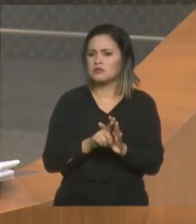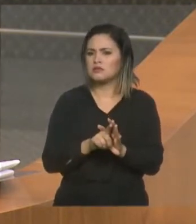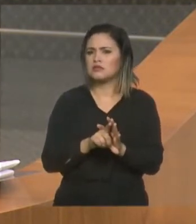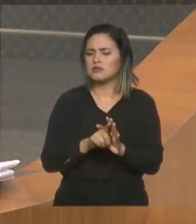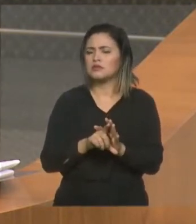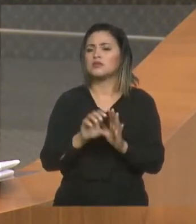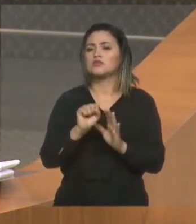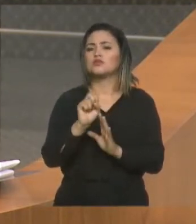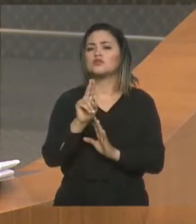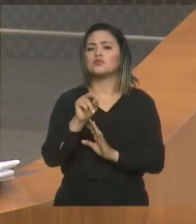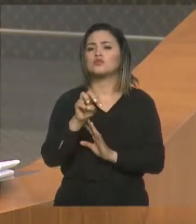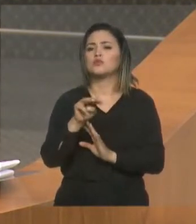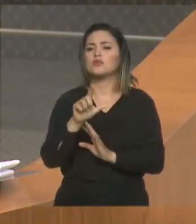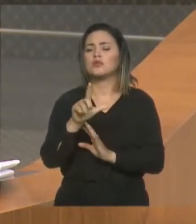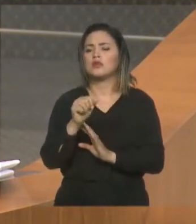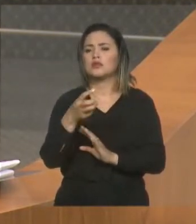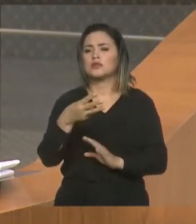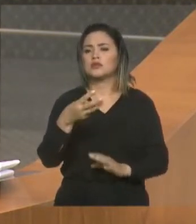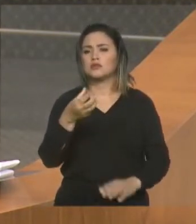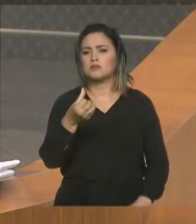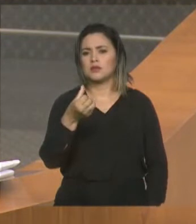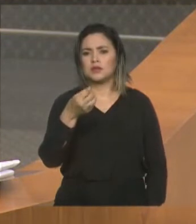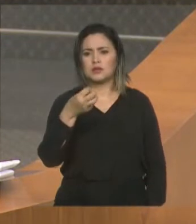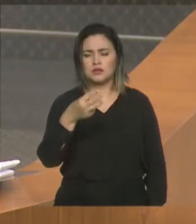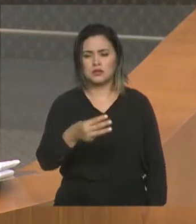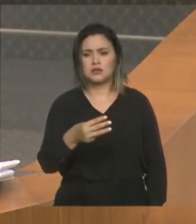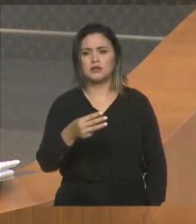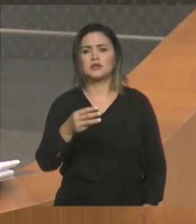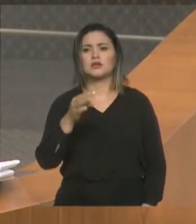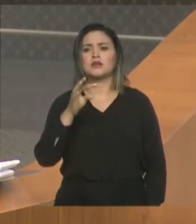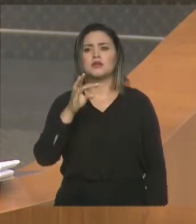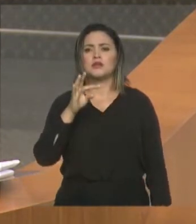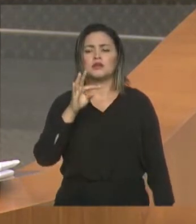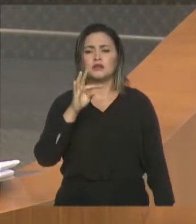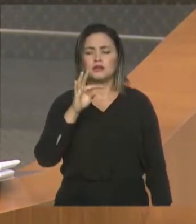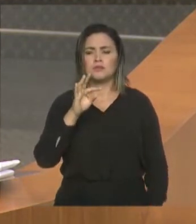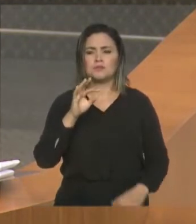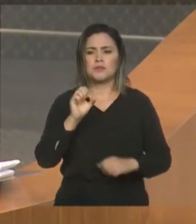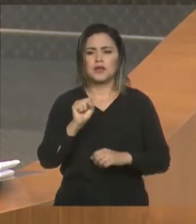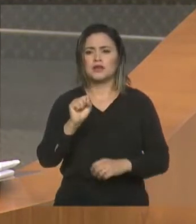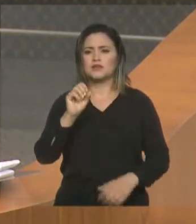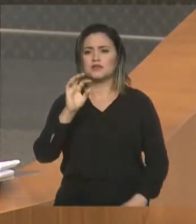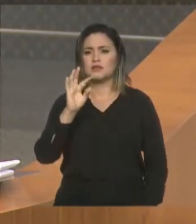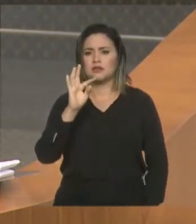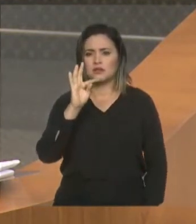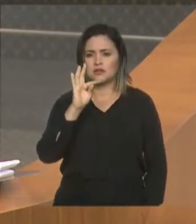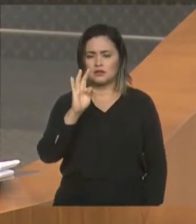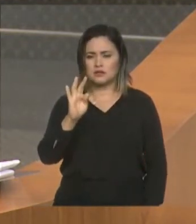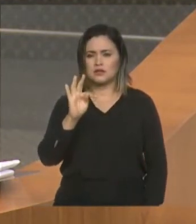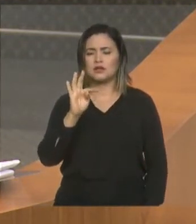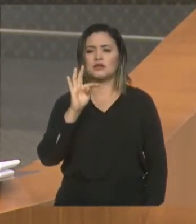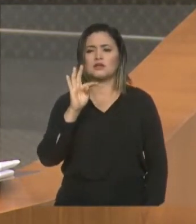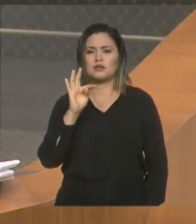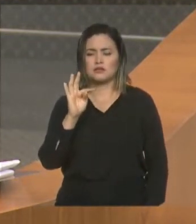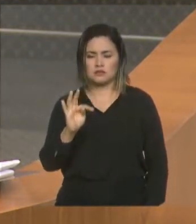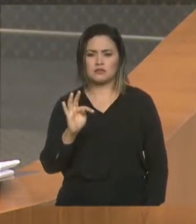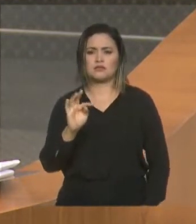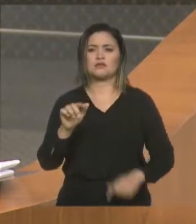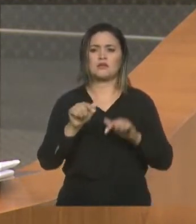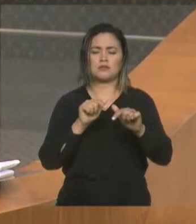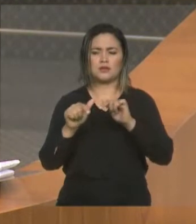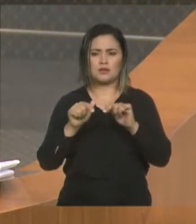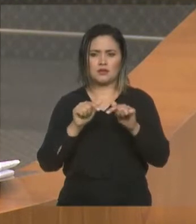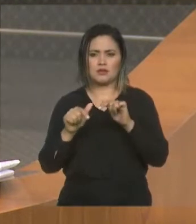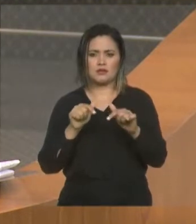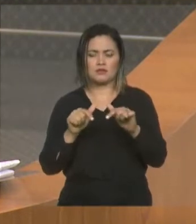do Tribunal Superior do Trabalho. Engana o povo, senhor Flávio Dino. Engana o povo, o seu superintendente, o